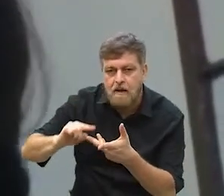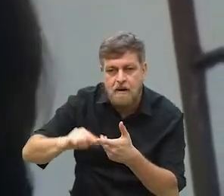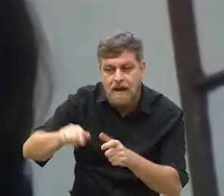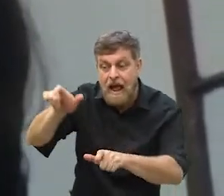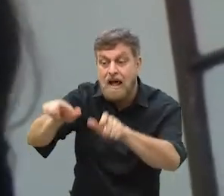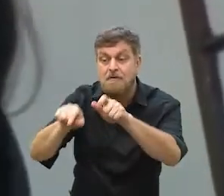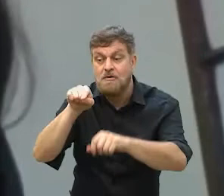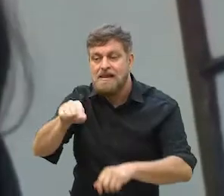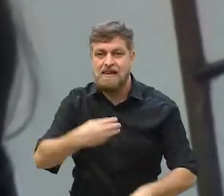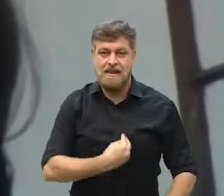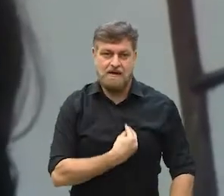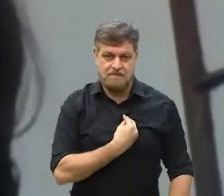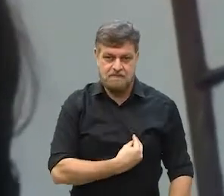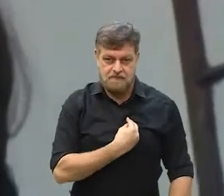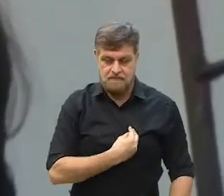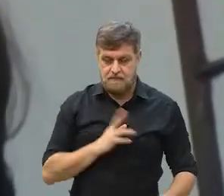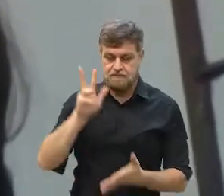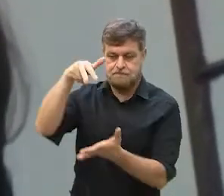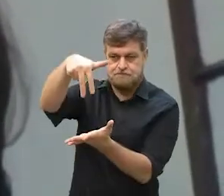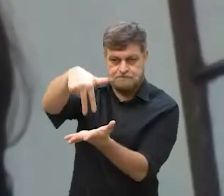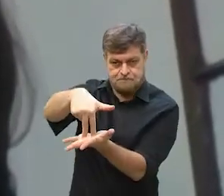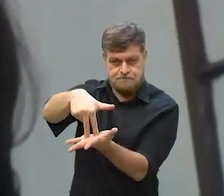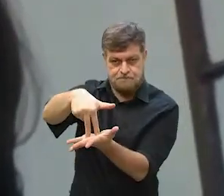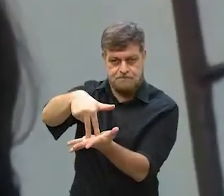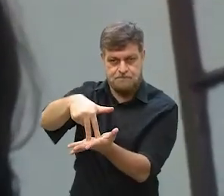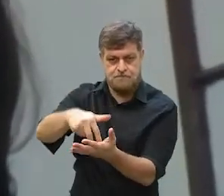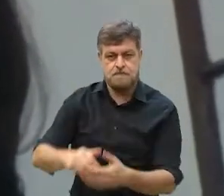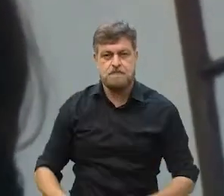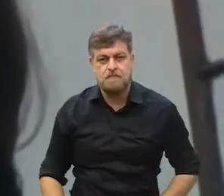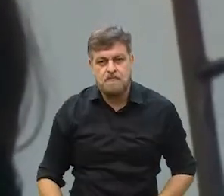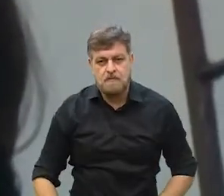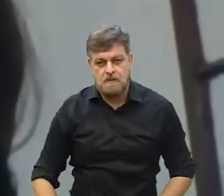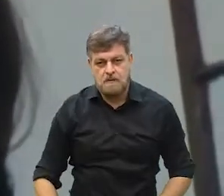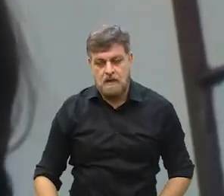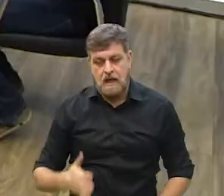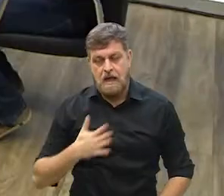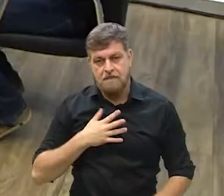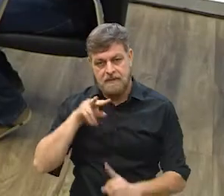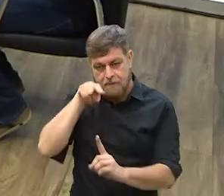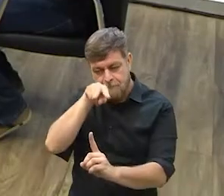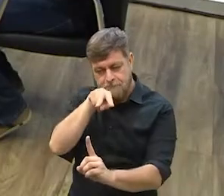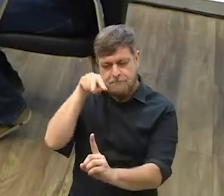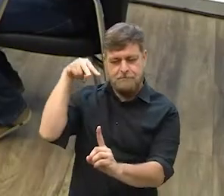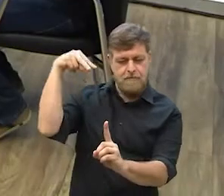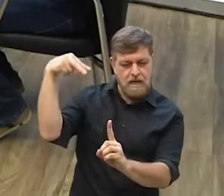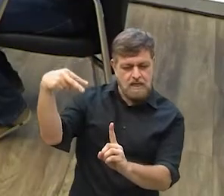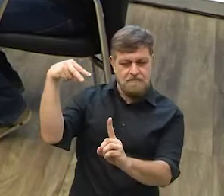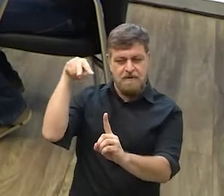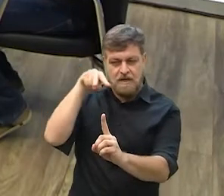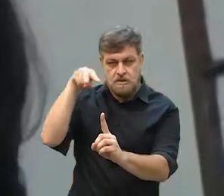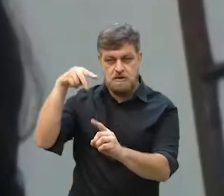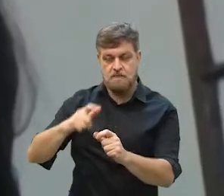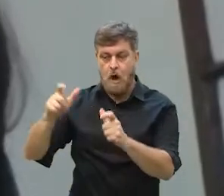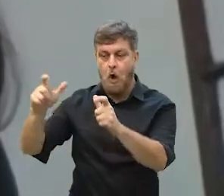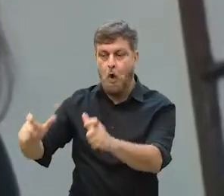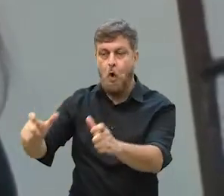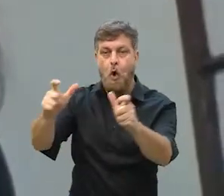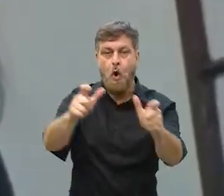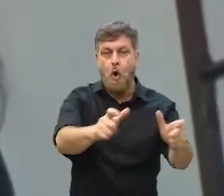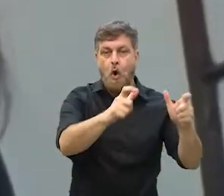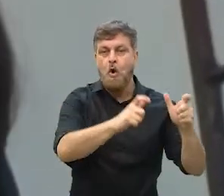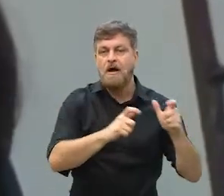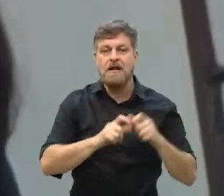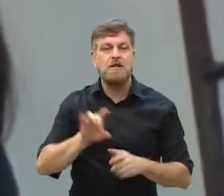pessoas vivem os territórios, né? Então, na nossa perspectiva, os lugares, eles não